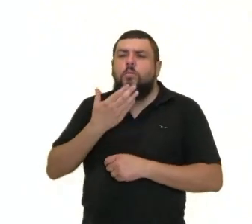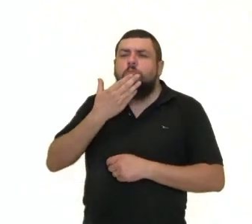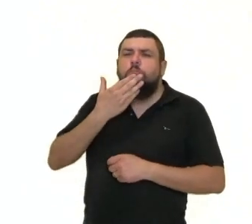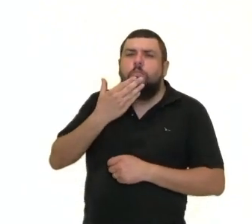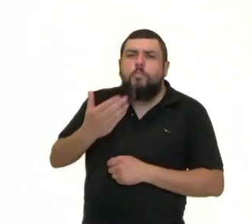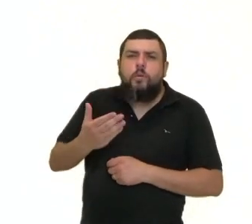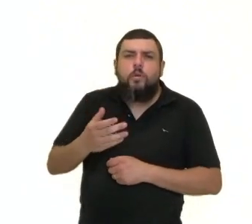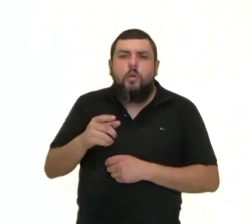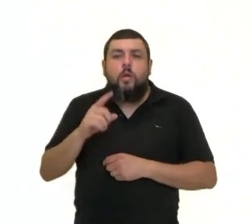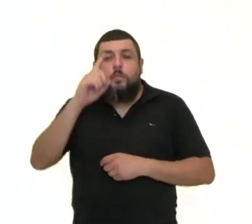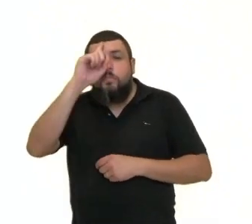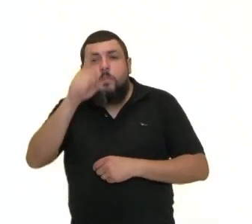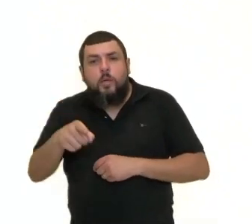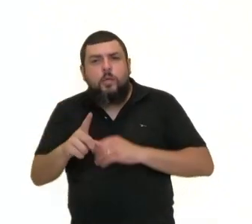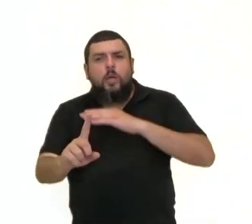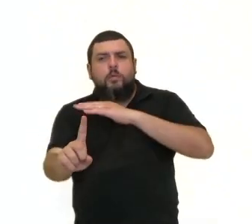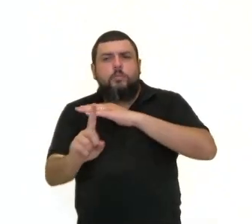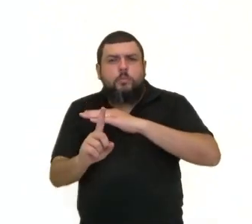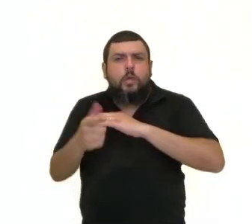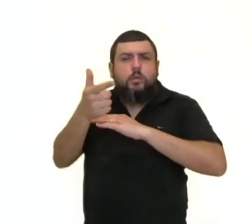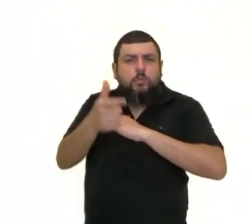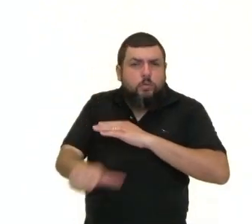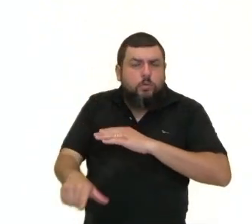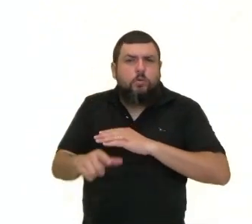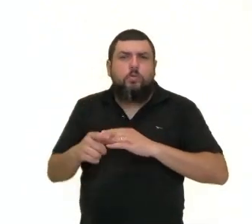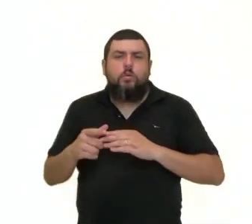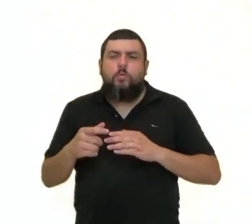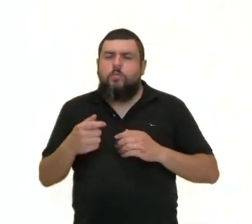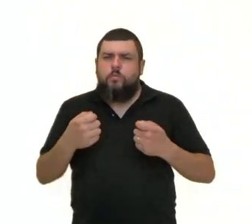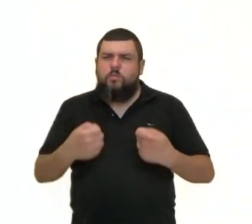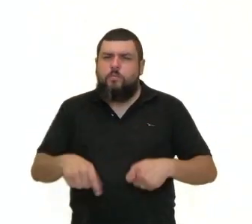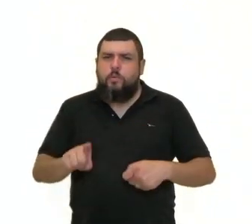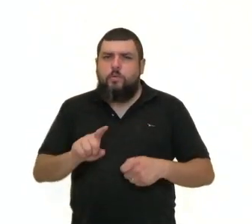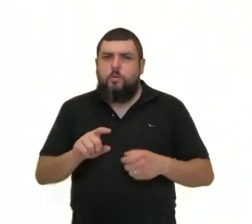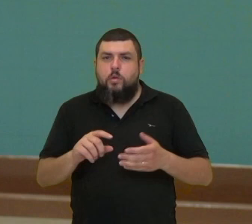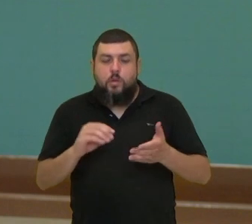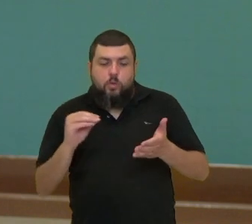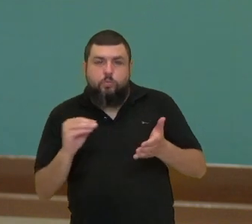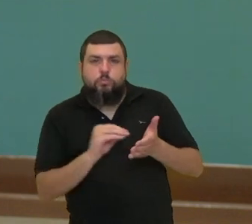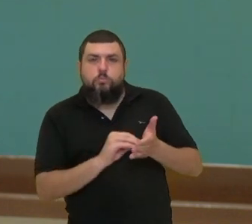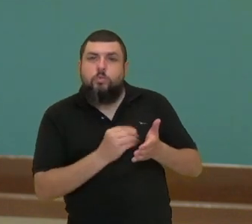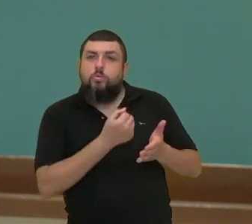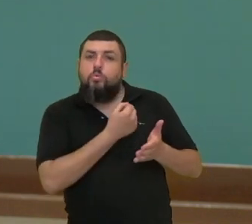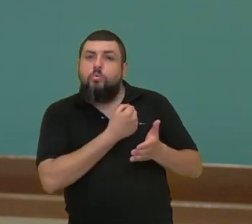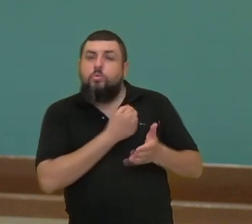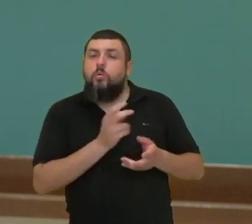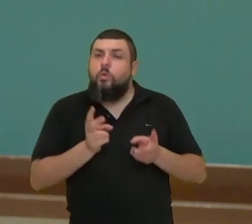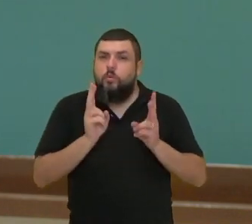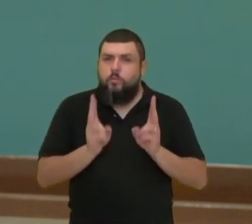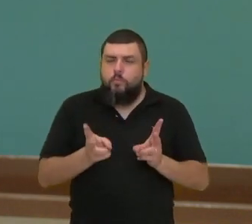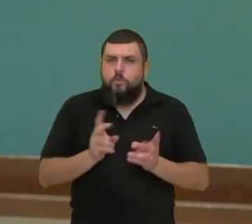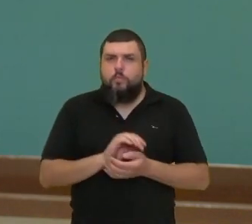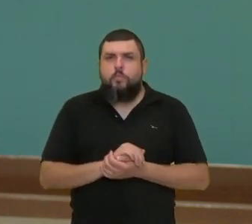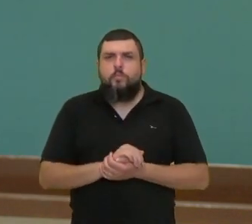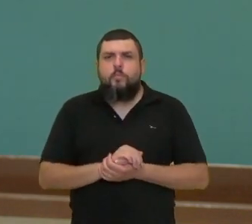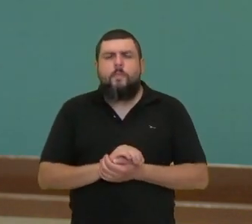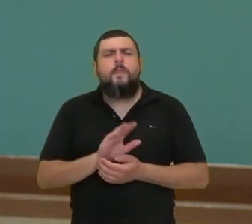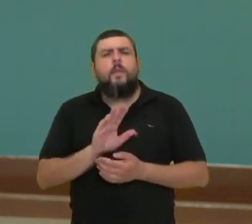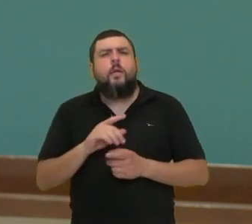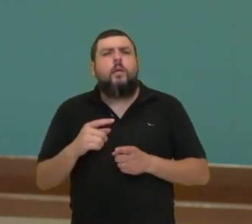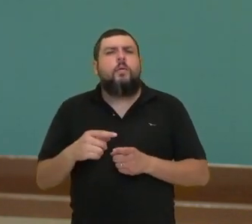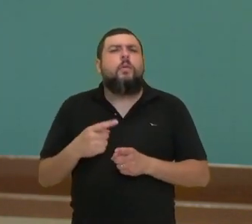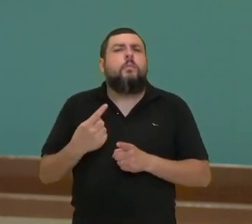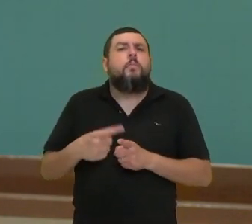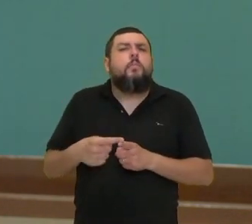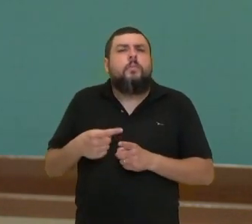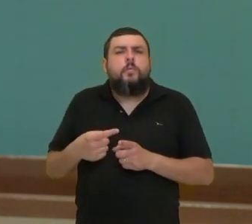demanda. Assim, deve usar seu número de protocolo para futuras consultas. Por que o atendente deve fornecer o número